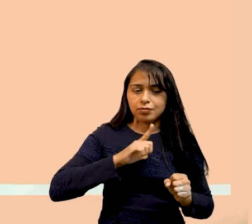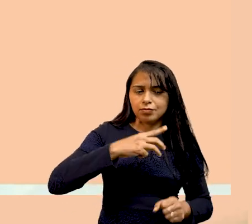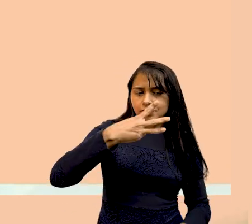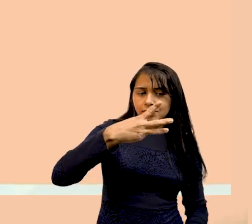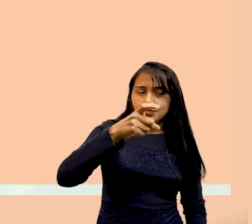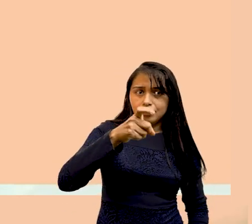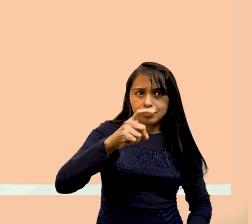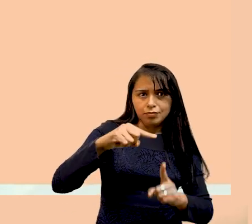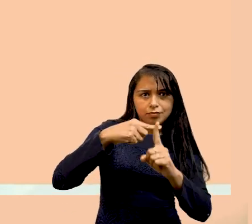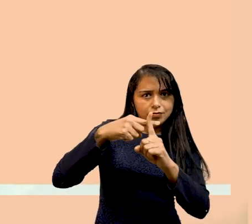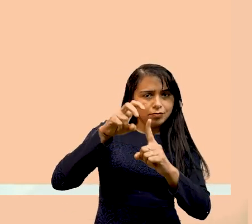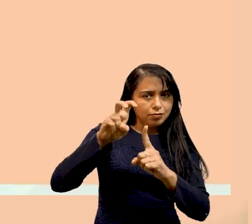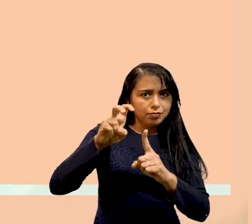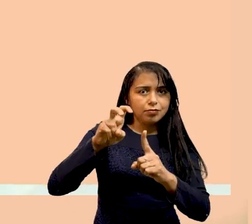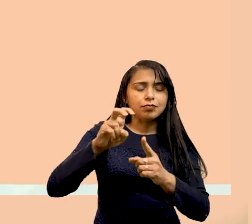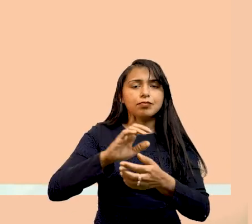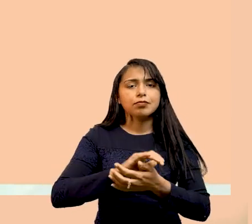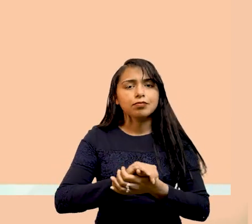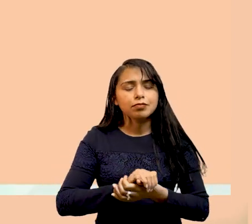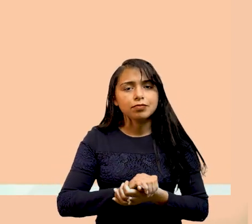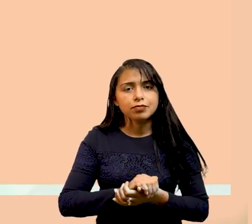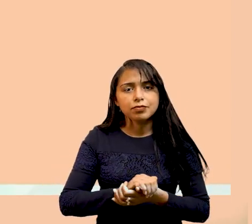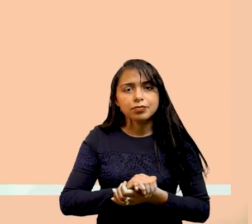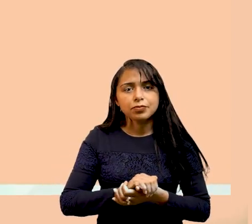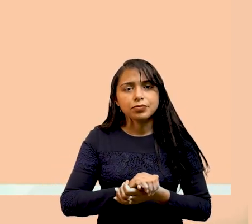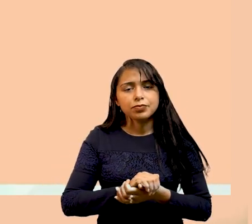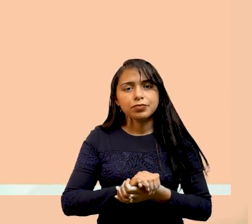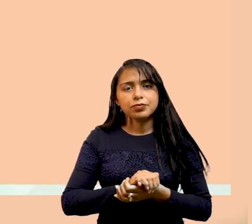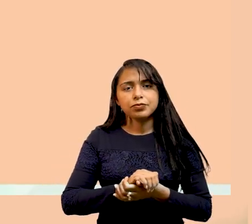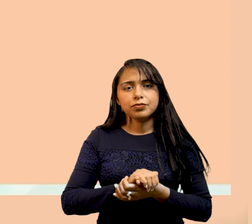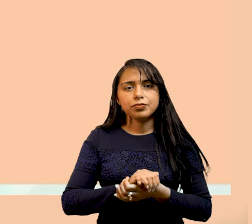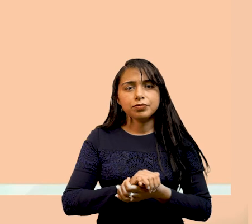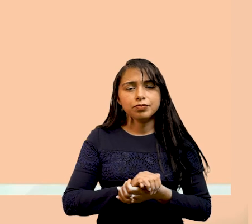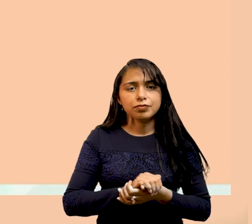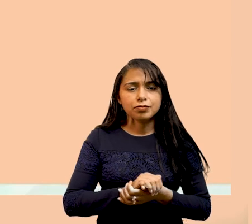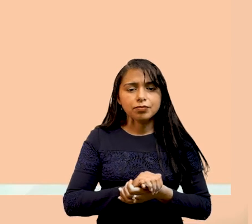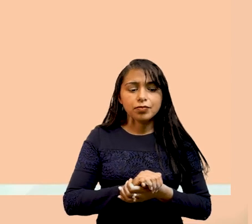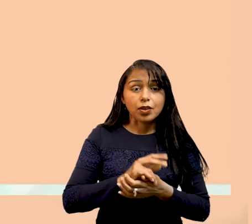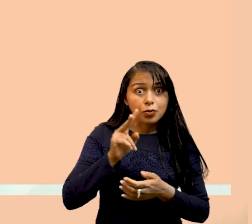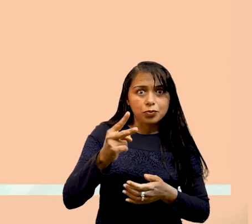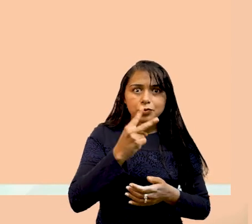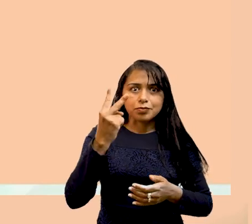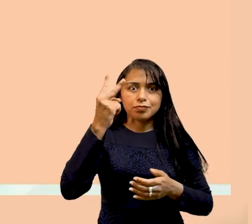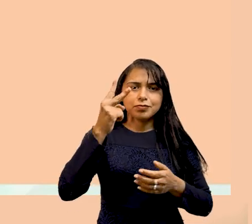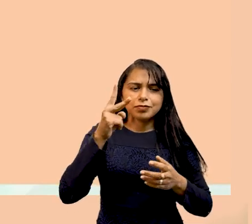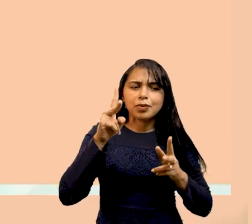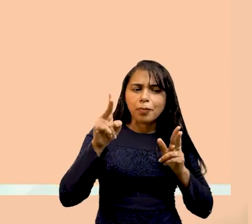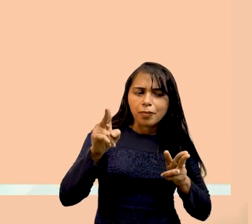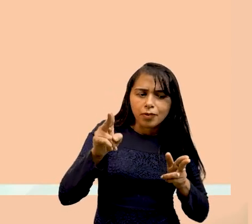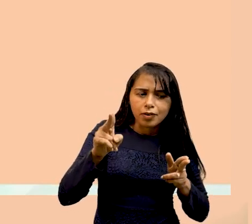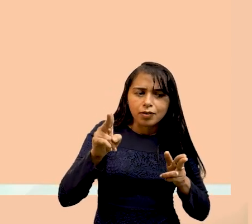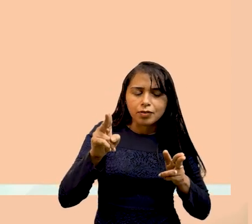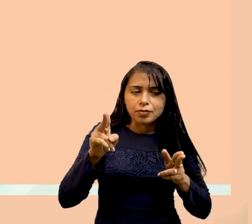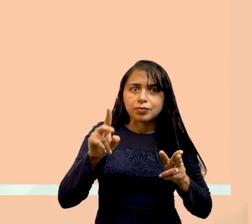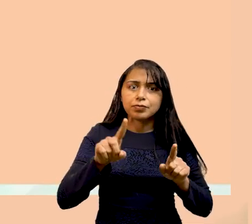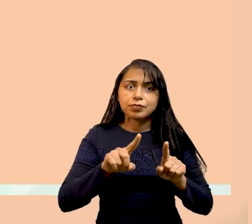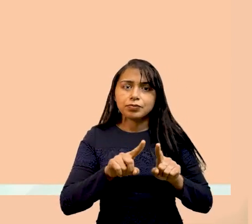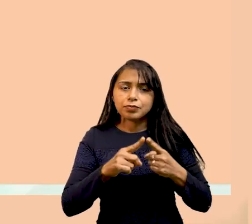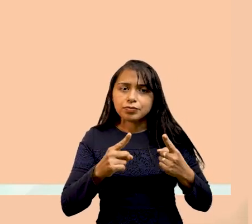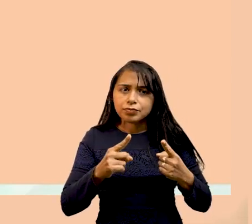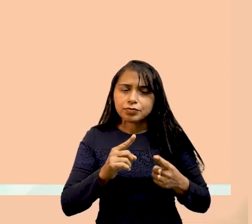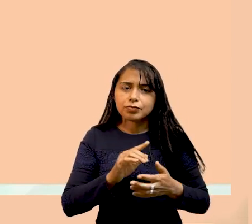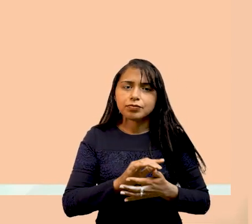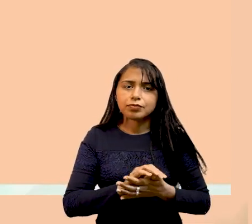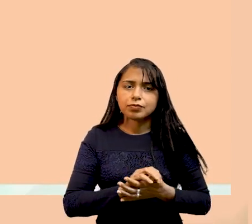5, que é esse 3x mais 5 aqui. E ele tem aqui também, ó, 2x mais 8, que é o 2x mais